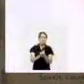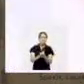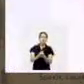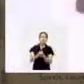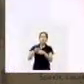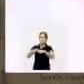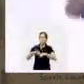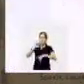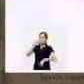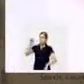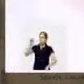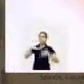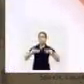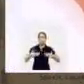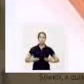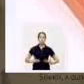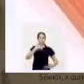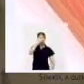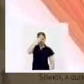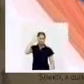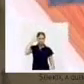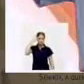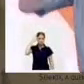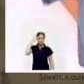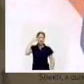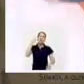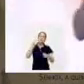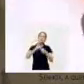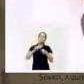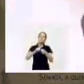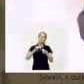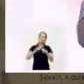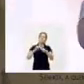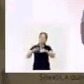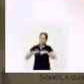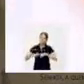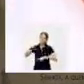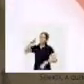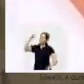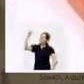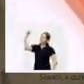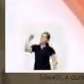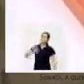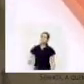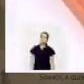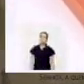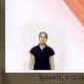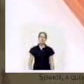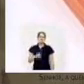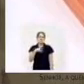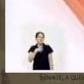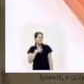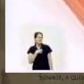Deus. O corpo humano tem o DNA de Deus, tem a marca de Deus. E você sente isso em coisas